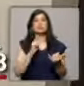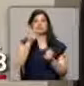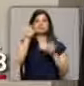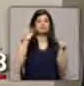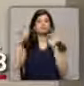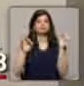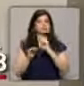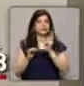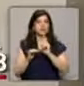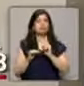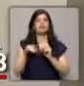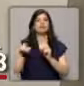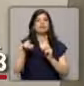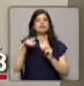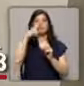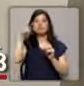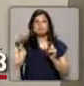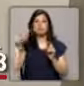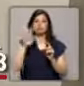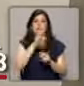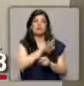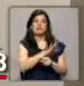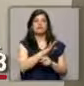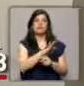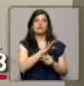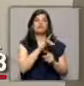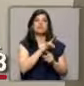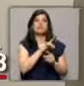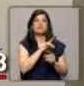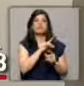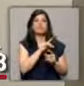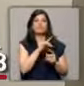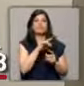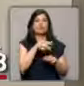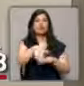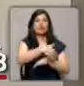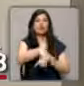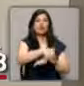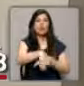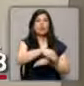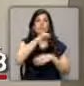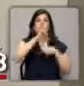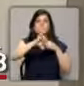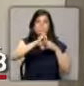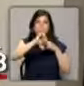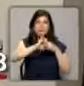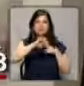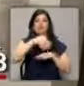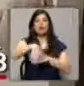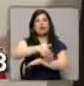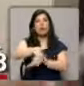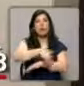pessoas estão nas incubadoras municipais que ficam aqui próximo, portanto, Rua da Prata, Rua Castilho. Portanto, as pessoas